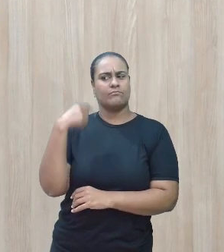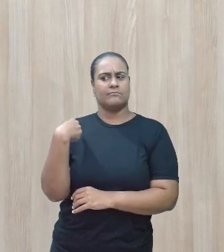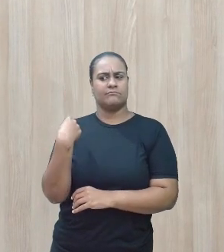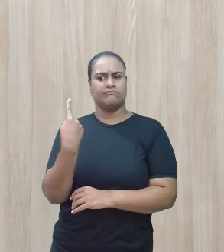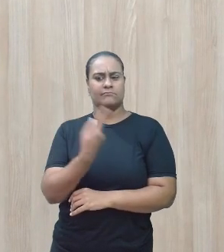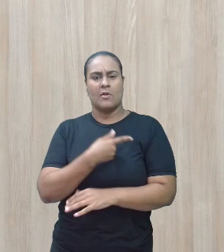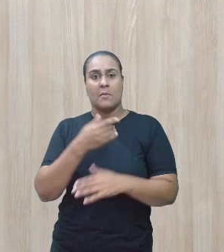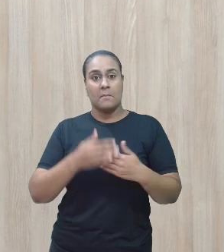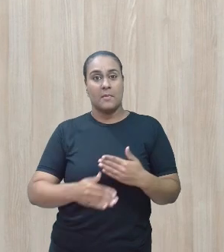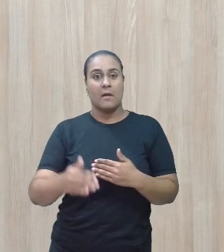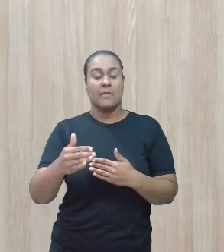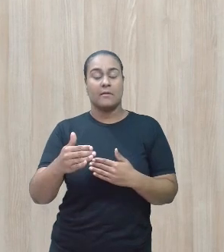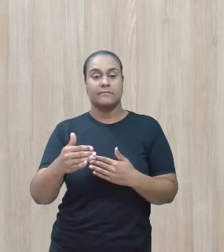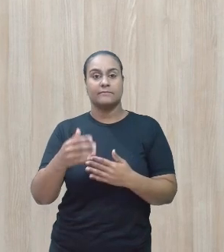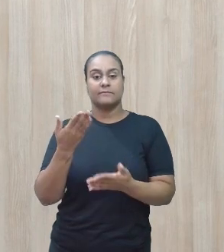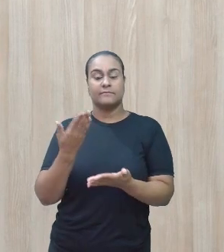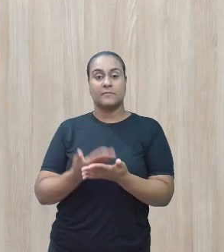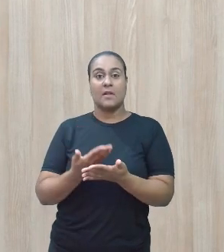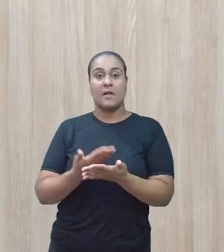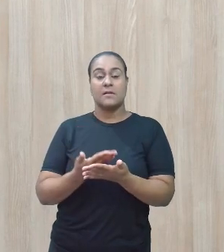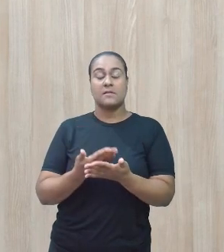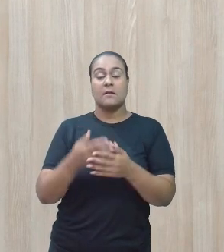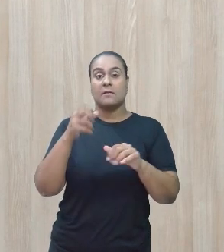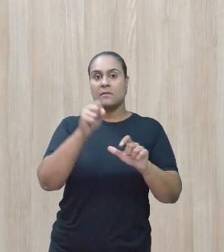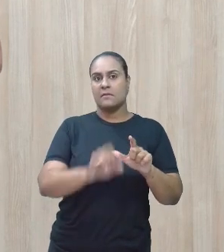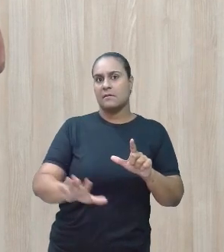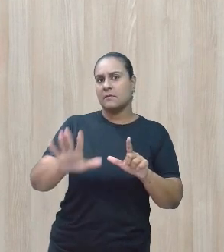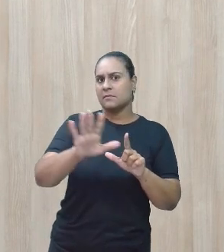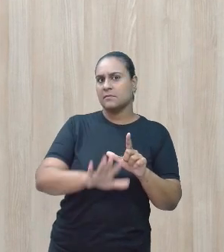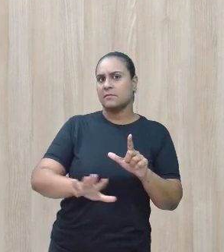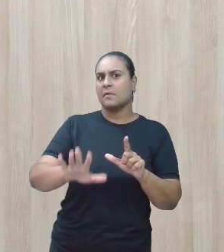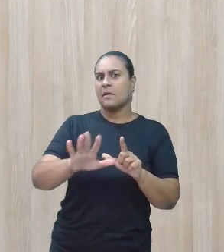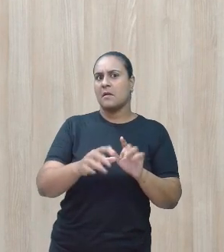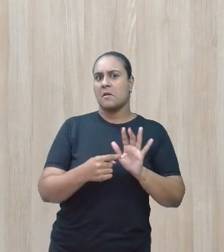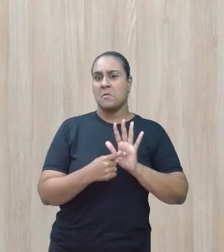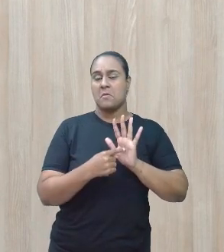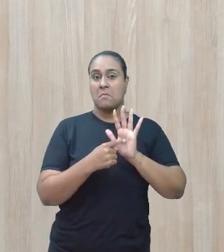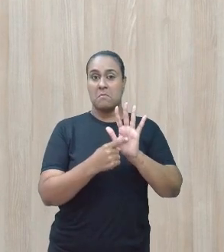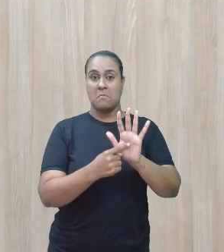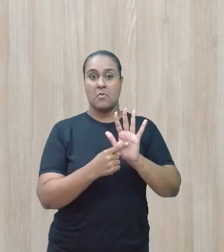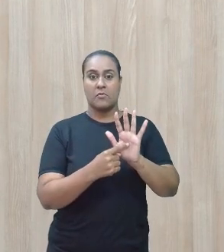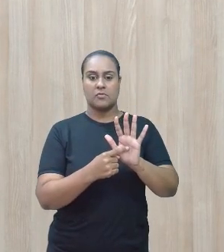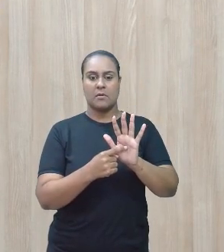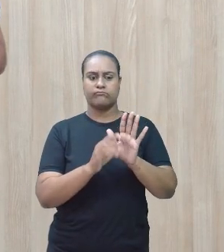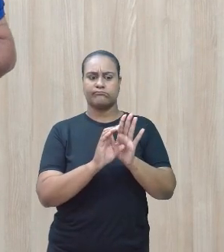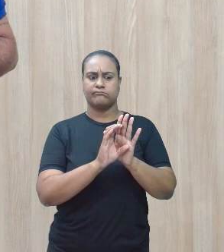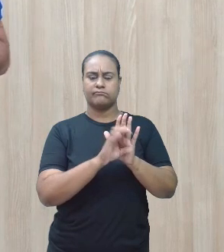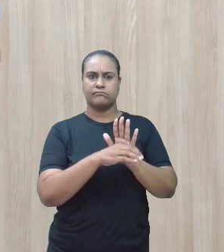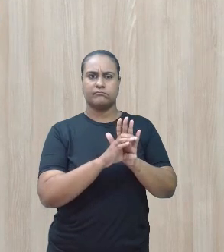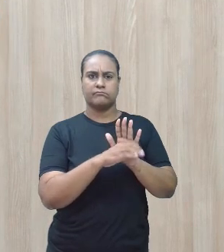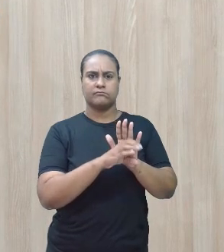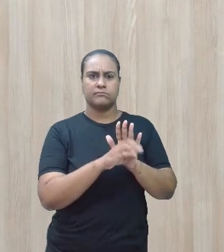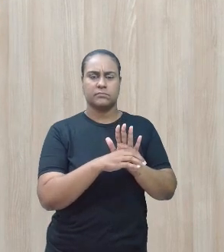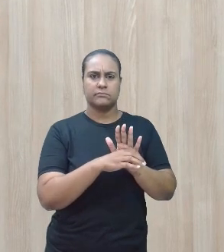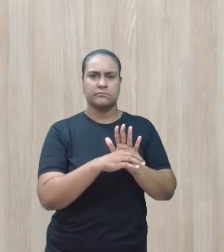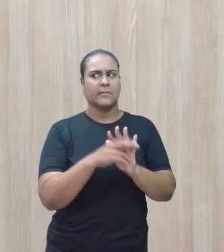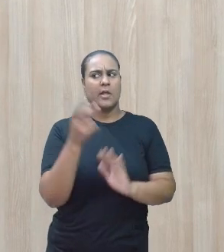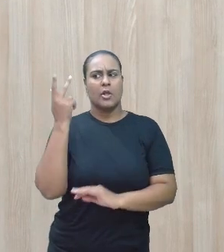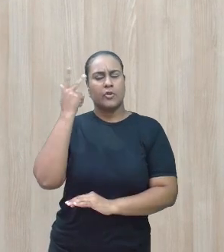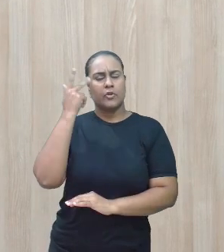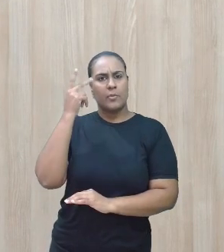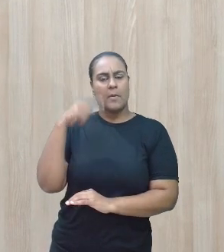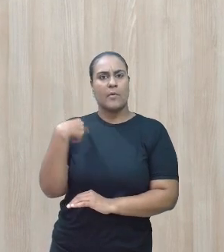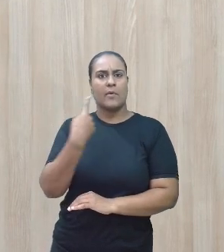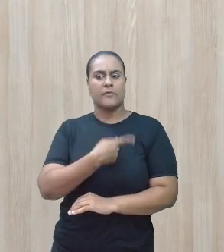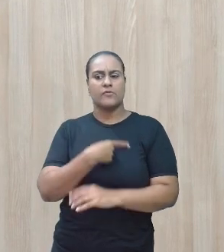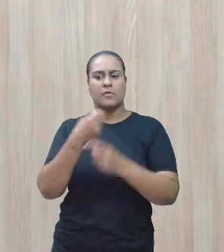agora, nas aulas digitais, a gente trazer e dar uma ênfase maior ao conceito. É muito comum a gente, quando está